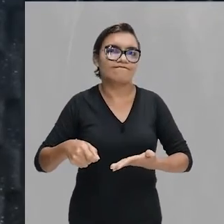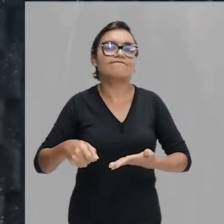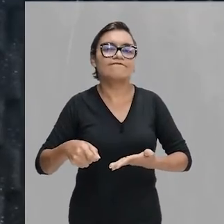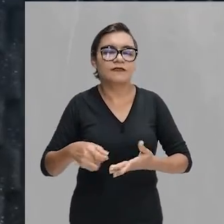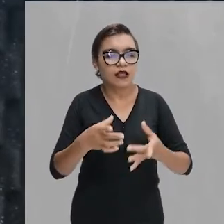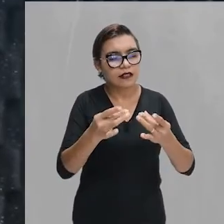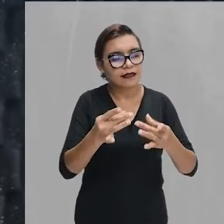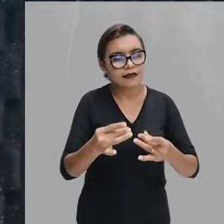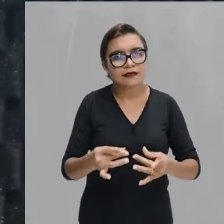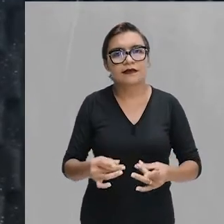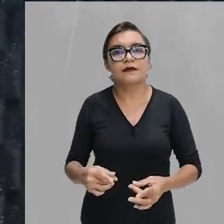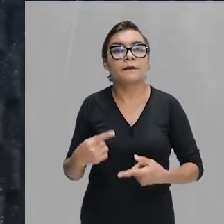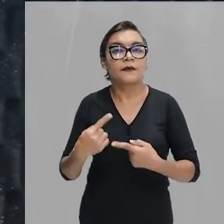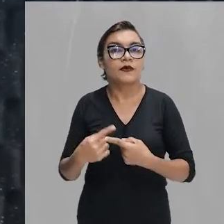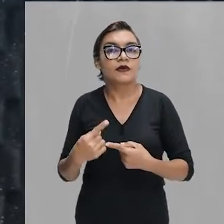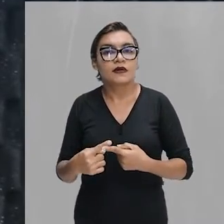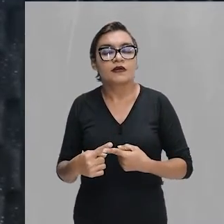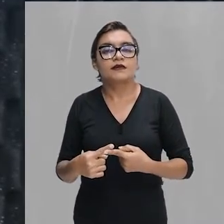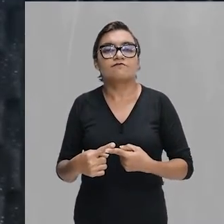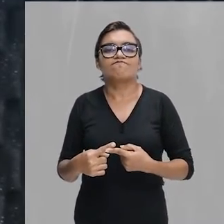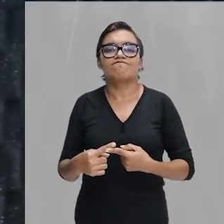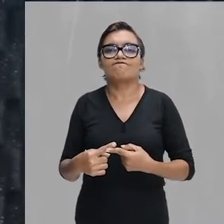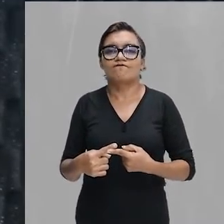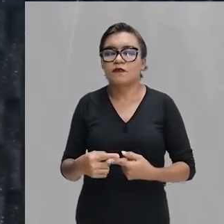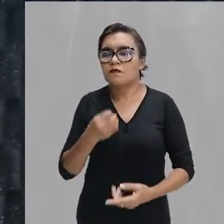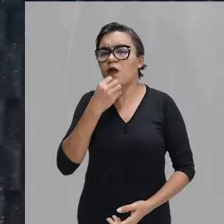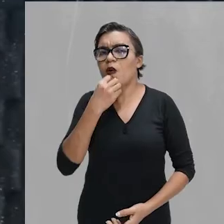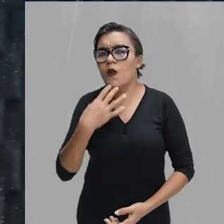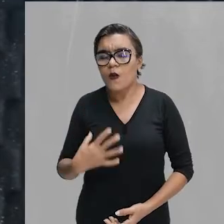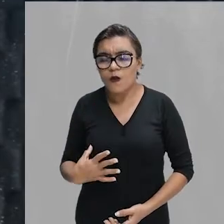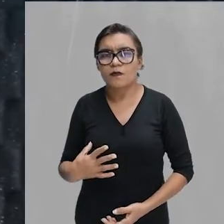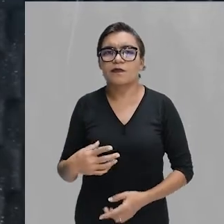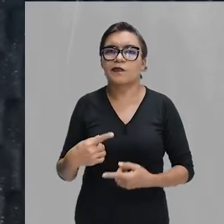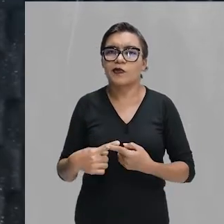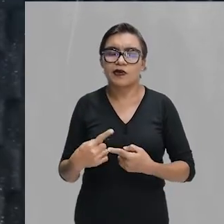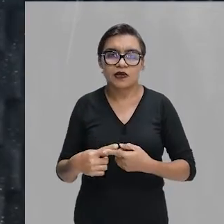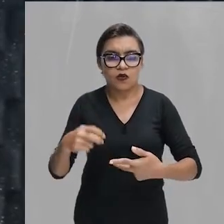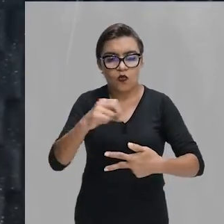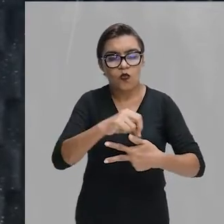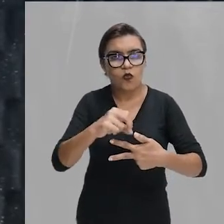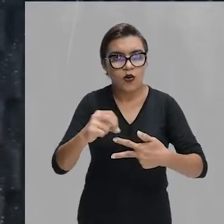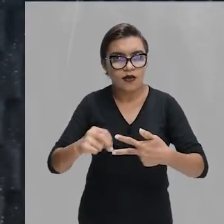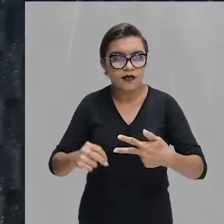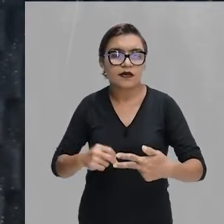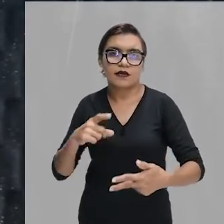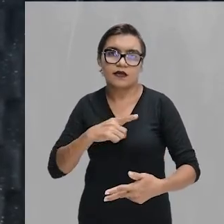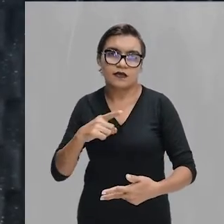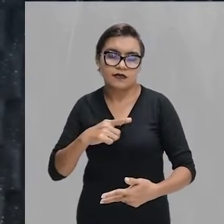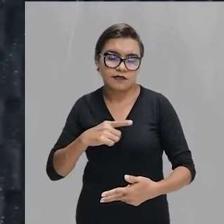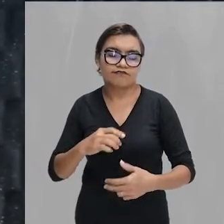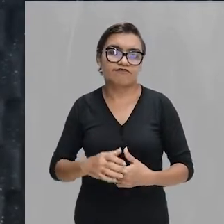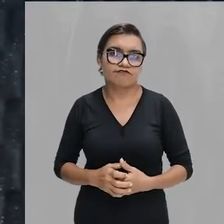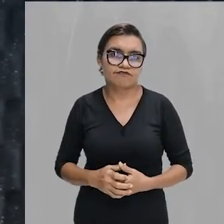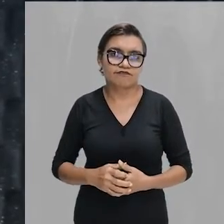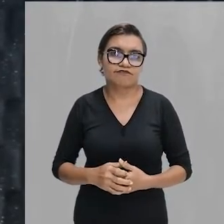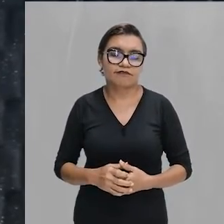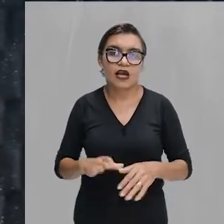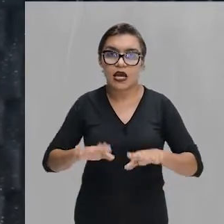pequenos detalhes, porque eles fazem uma diferença numa questão do Enem, que às vezes parece complicado e é